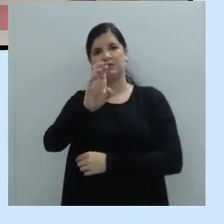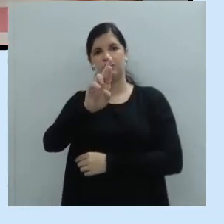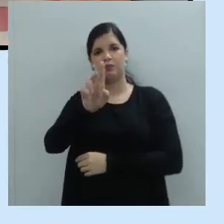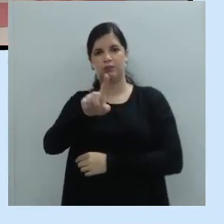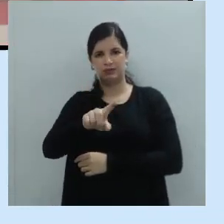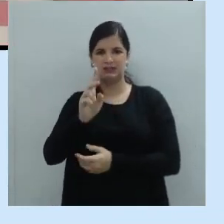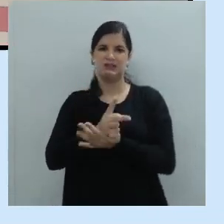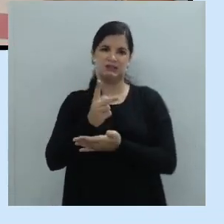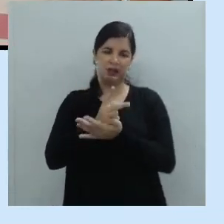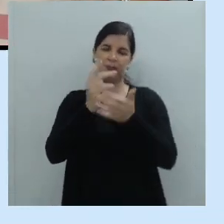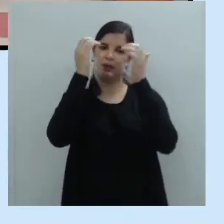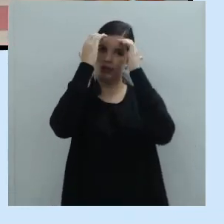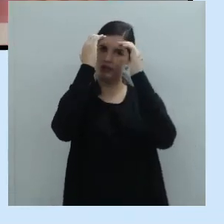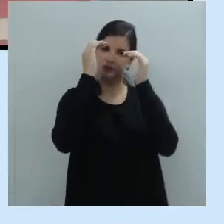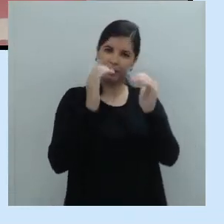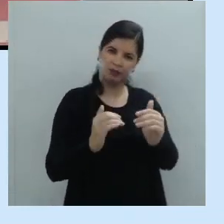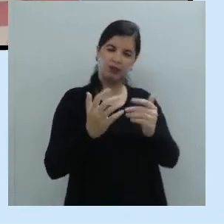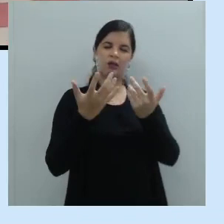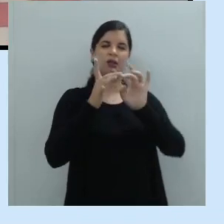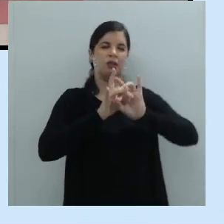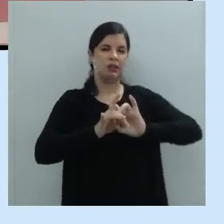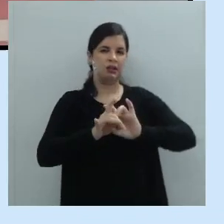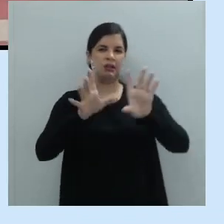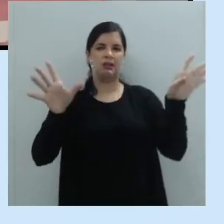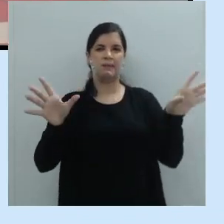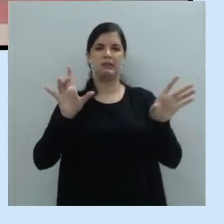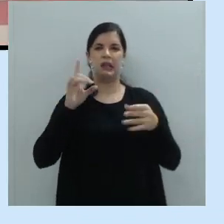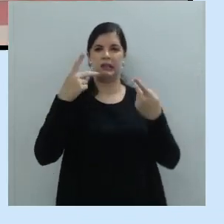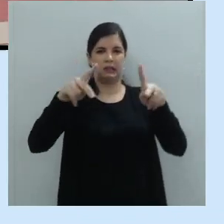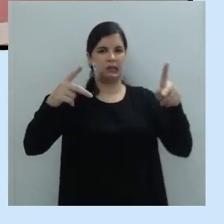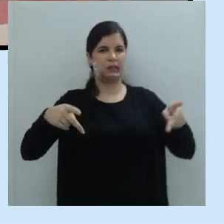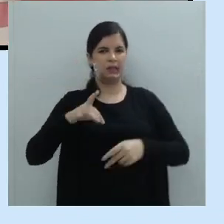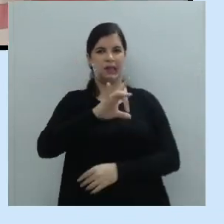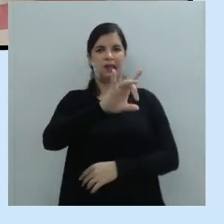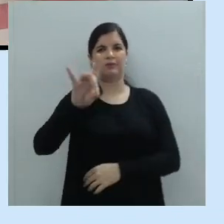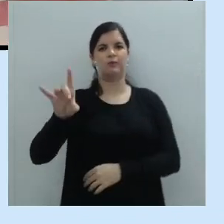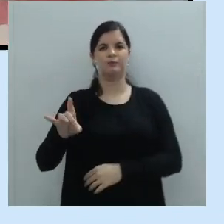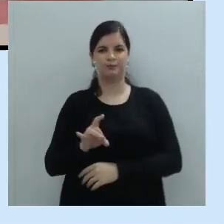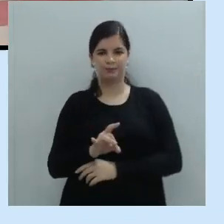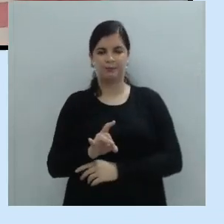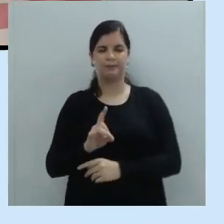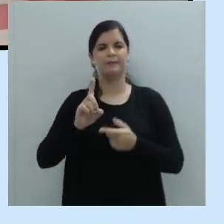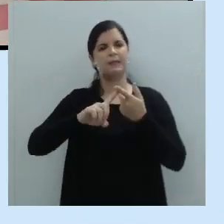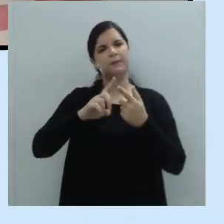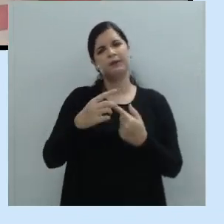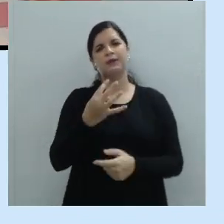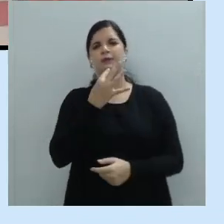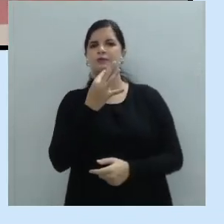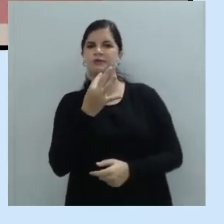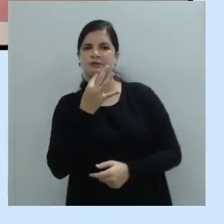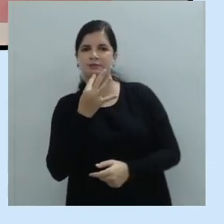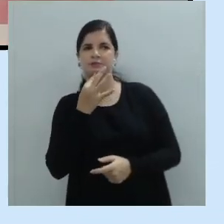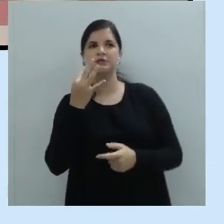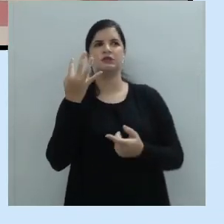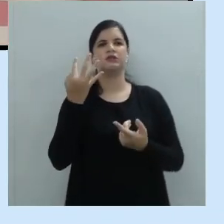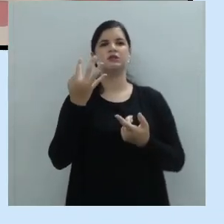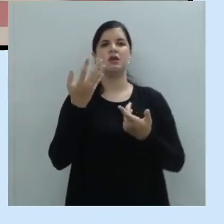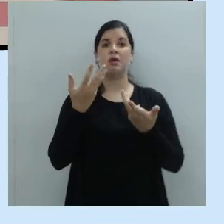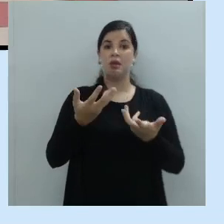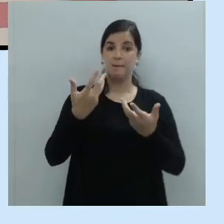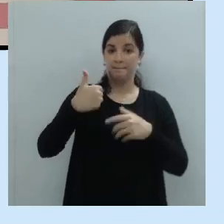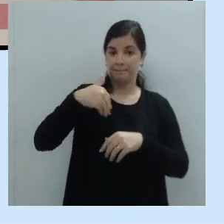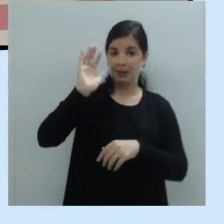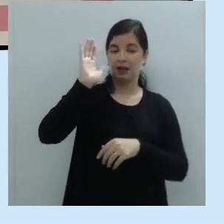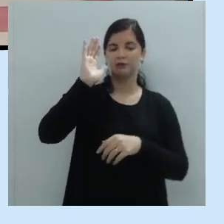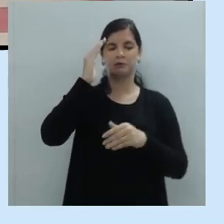esse teor, respeitando o quê? A liberdade individual e também o conhecimento, o despertar